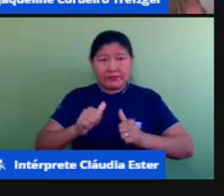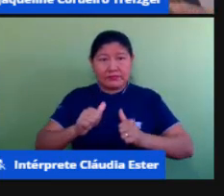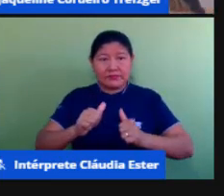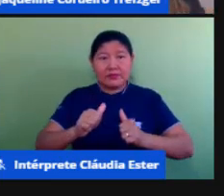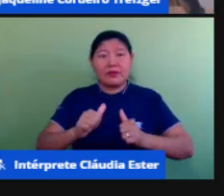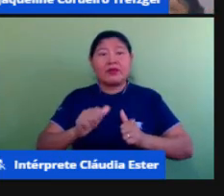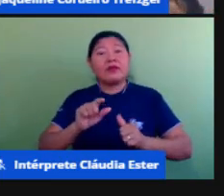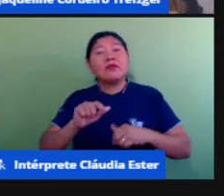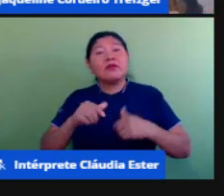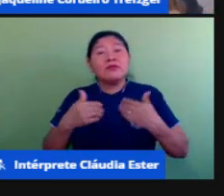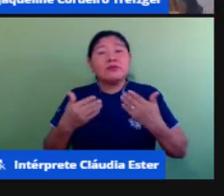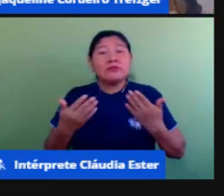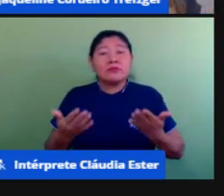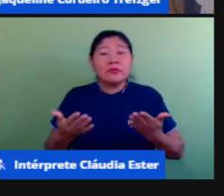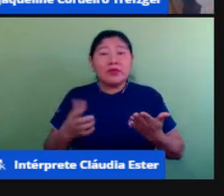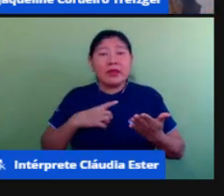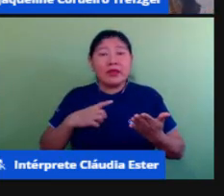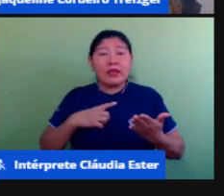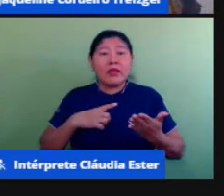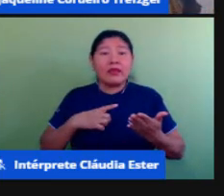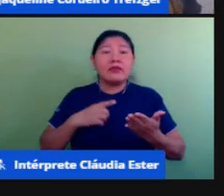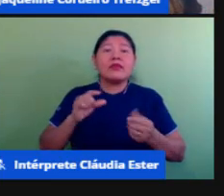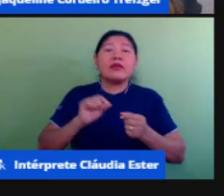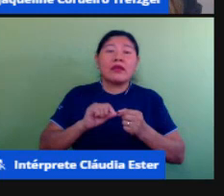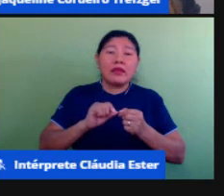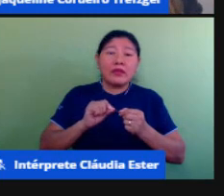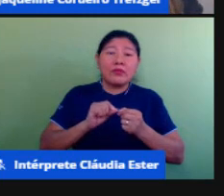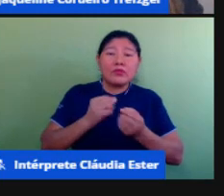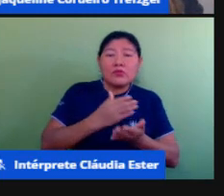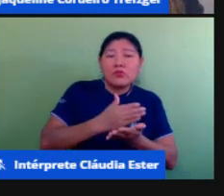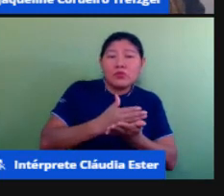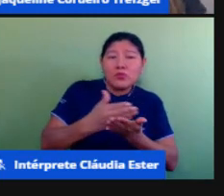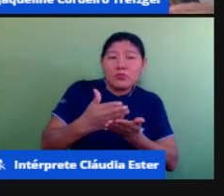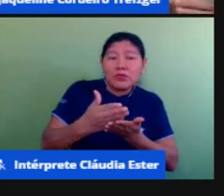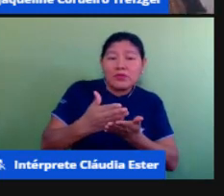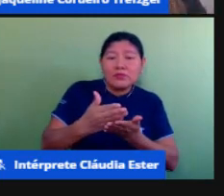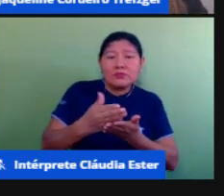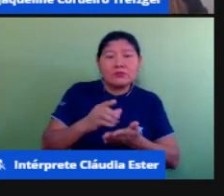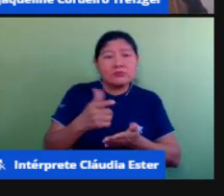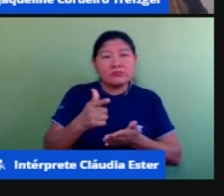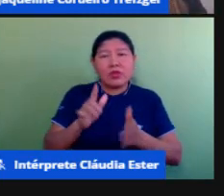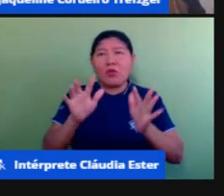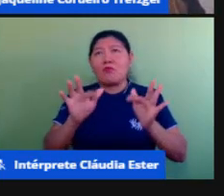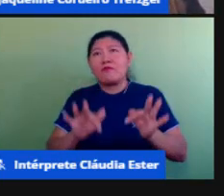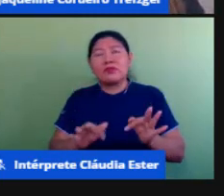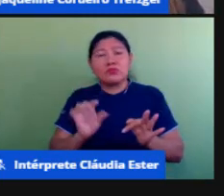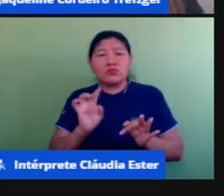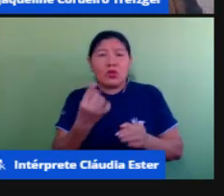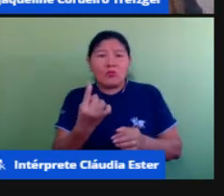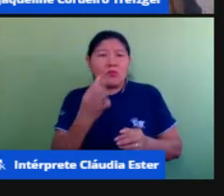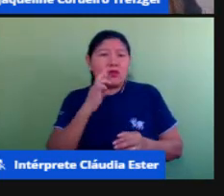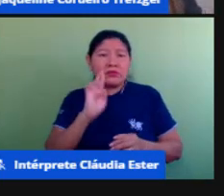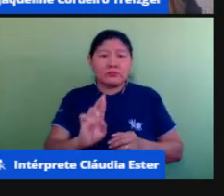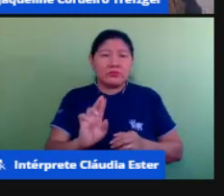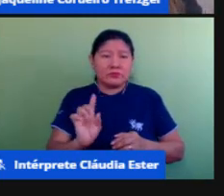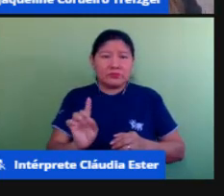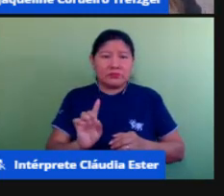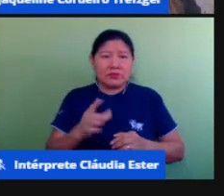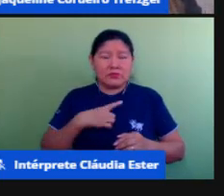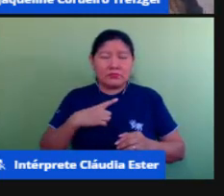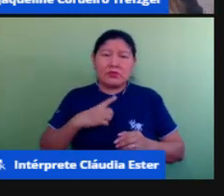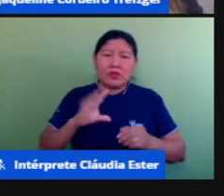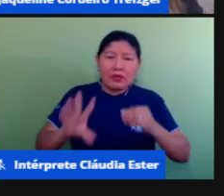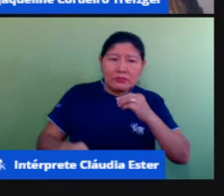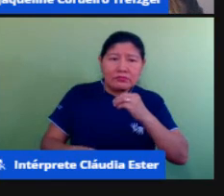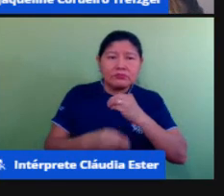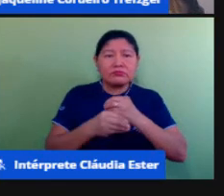ela é como um meio e não um fim em si mesma. Está delimitada por uma determinada teoria e por